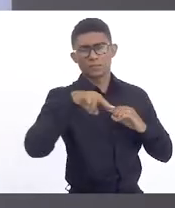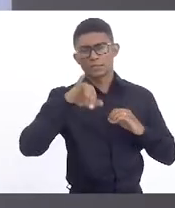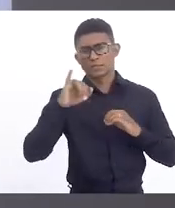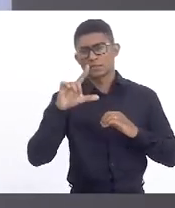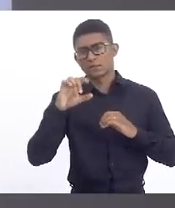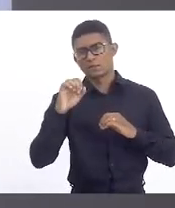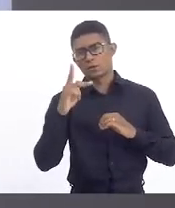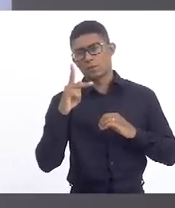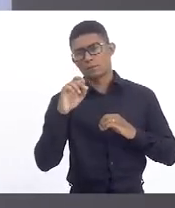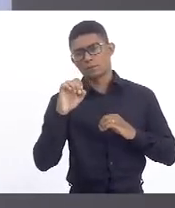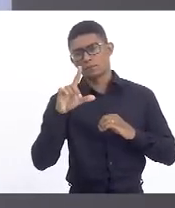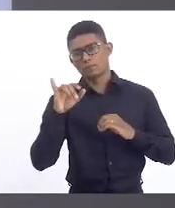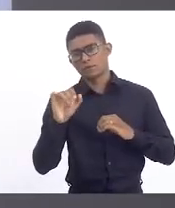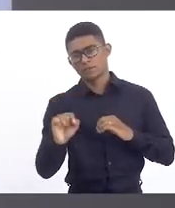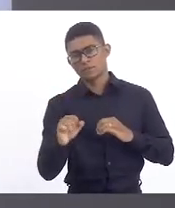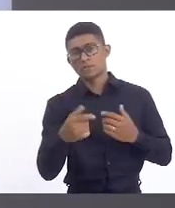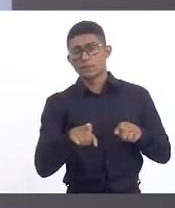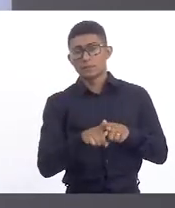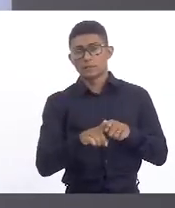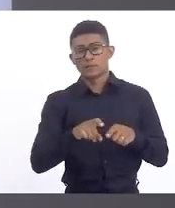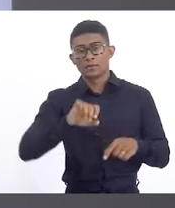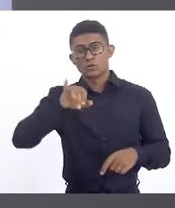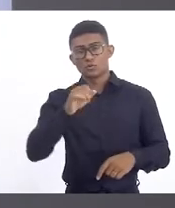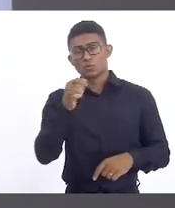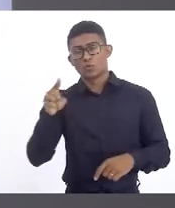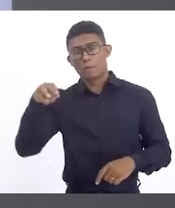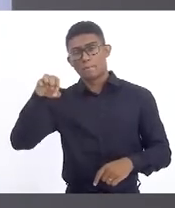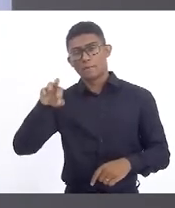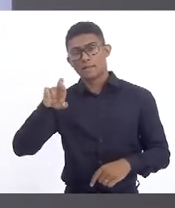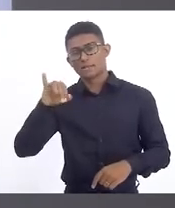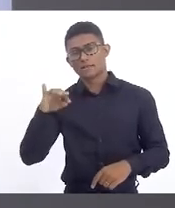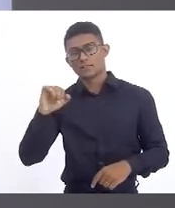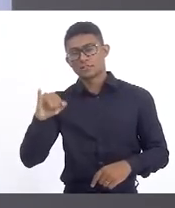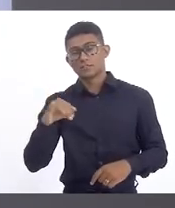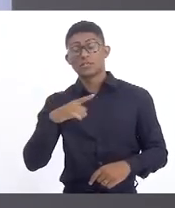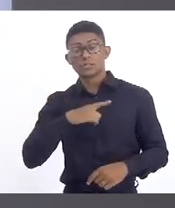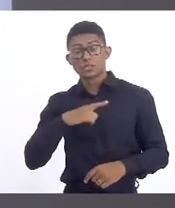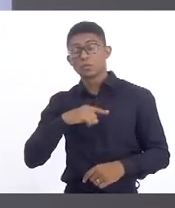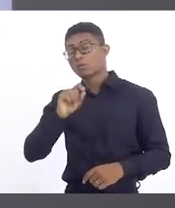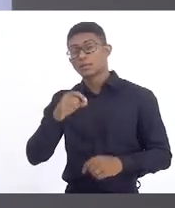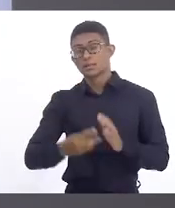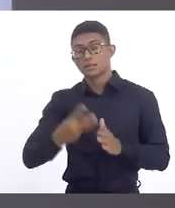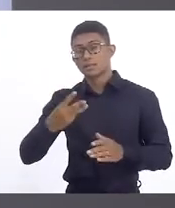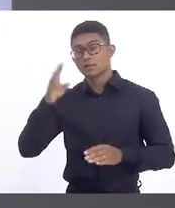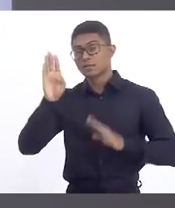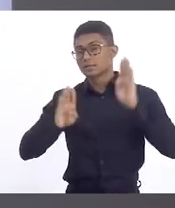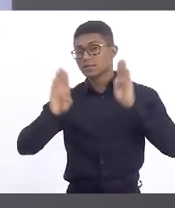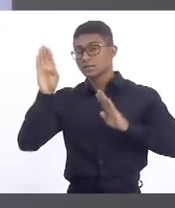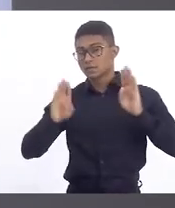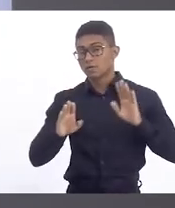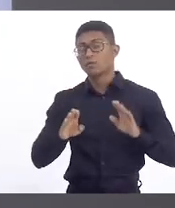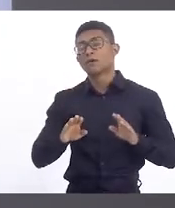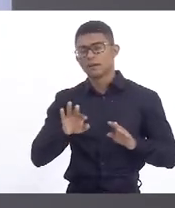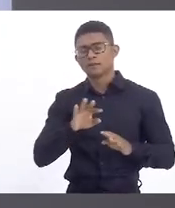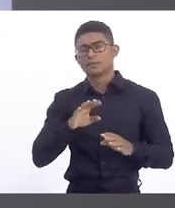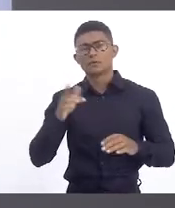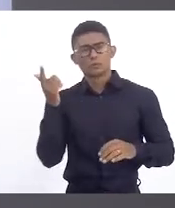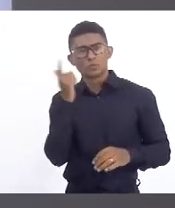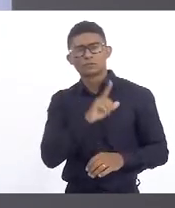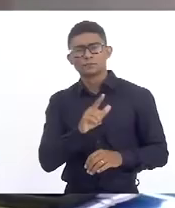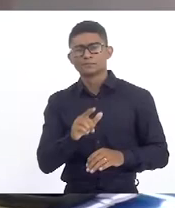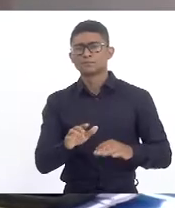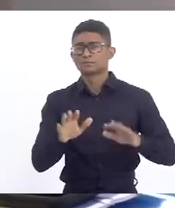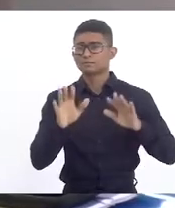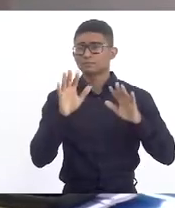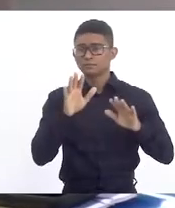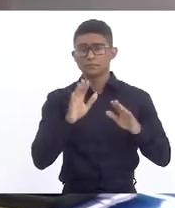todo São João de Meriti. E tinha uma terceira licitação, que era a licitação de São João de Meriti. Essa licitação aconteceu e não foi